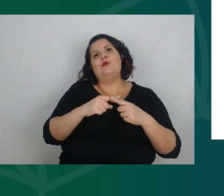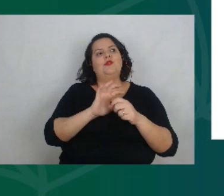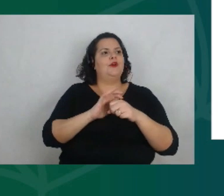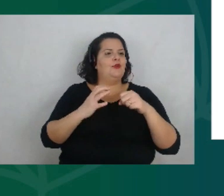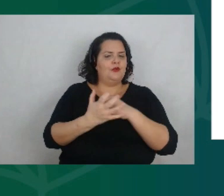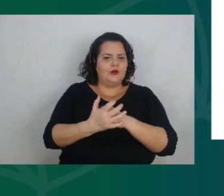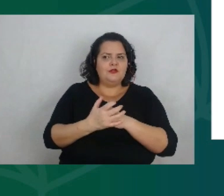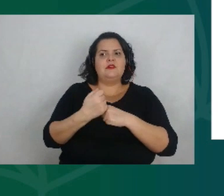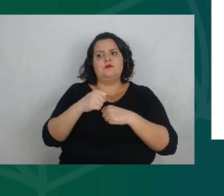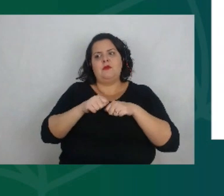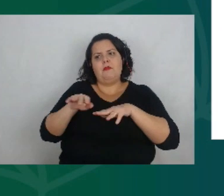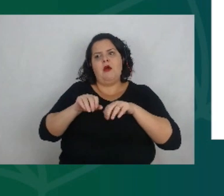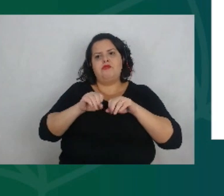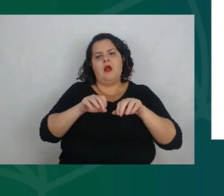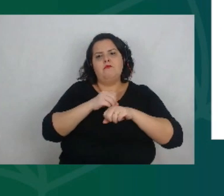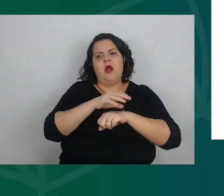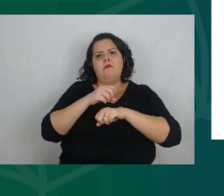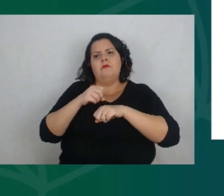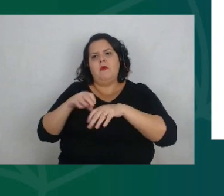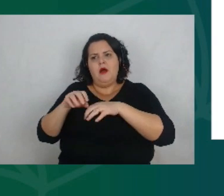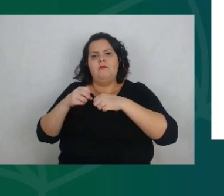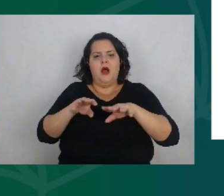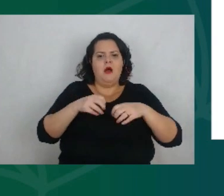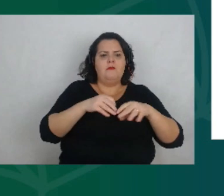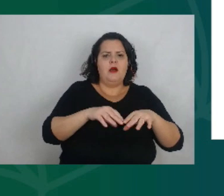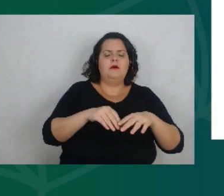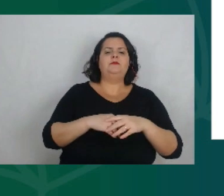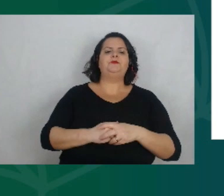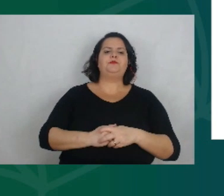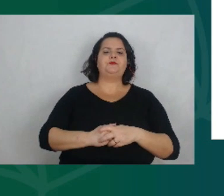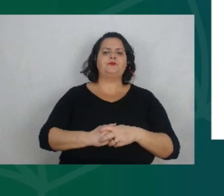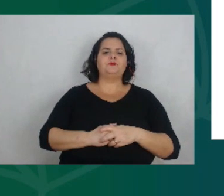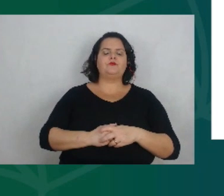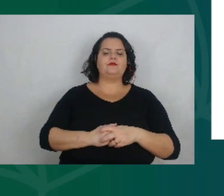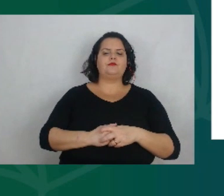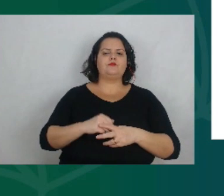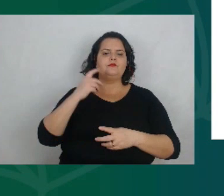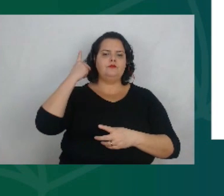de coronavírus, né? Próxima.